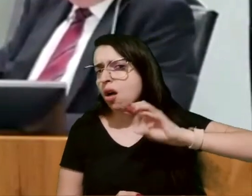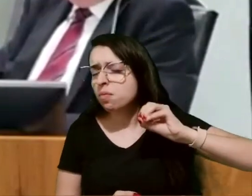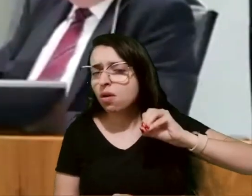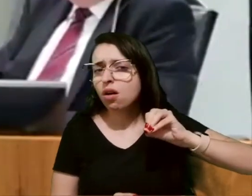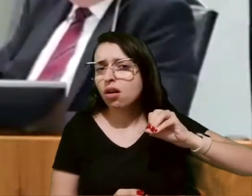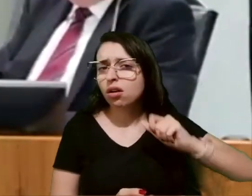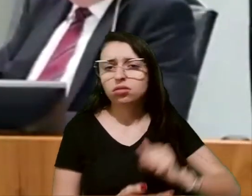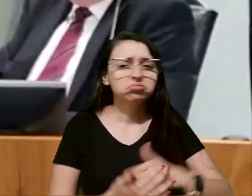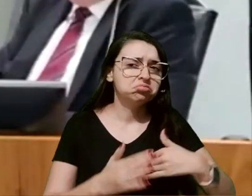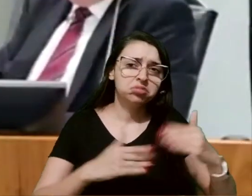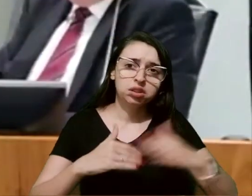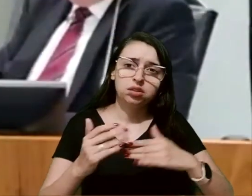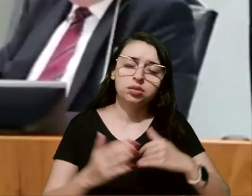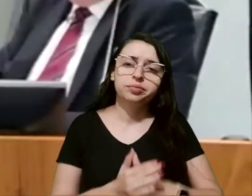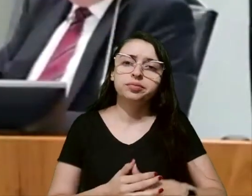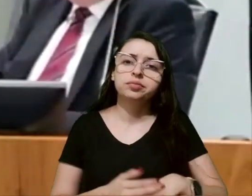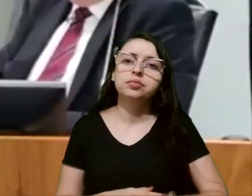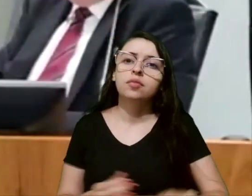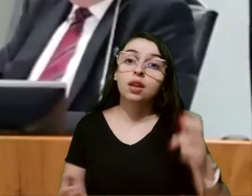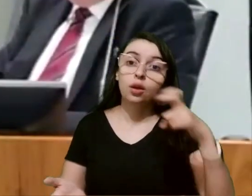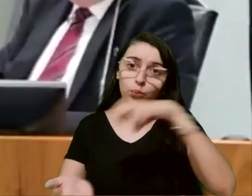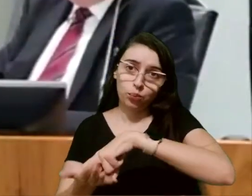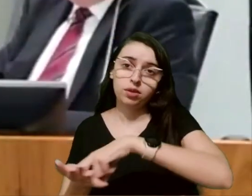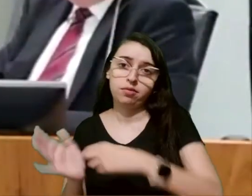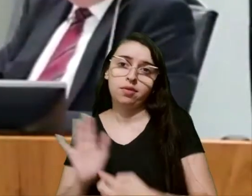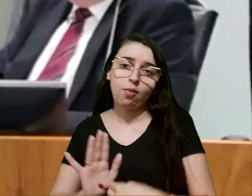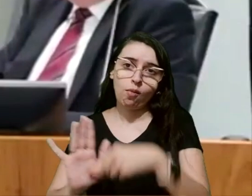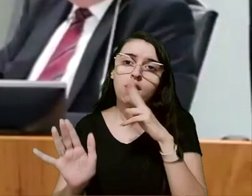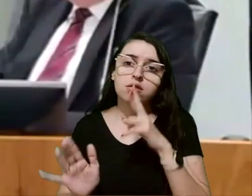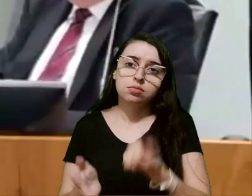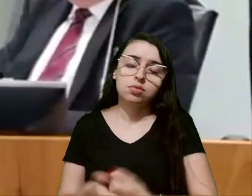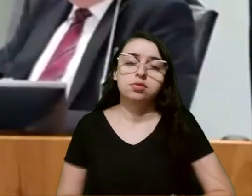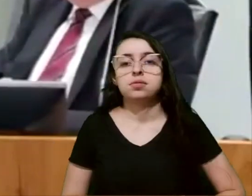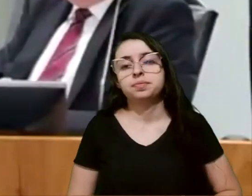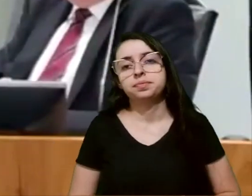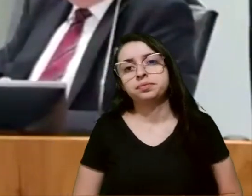no final, a quantificação da pena. Então,